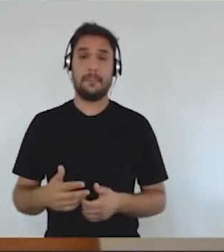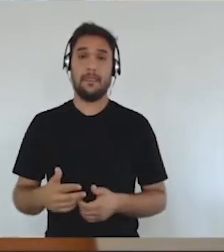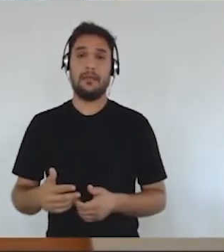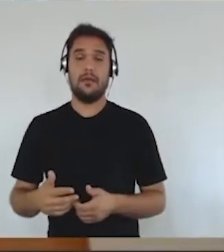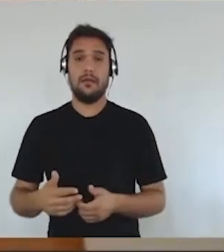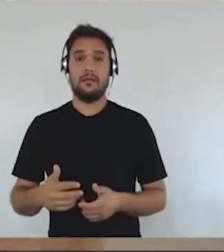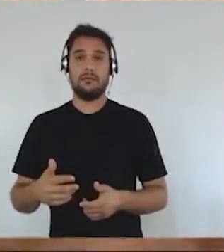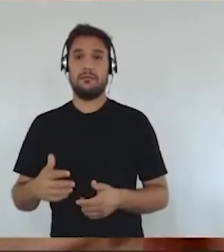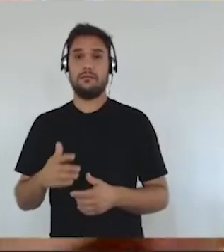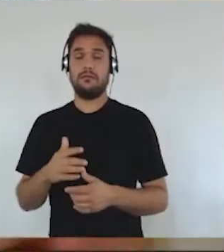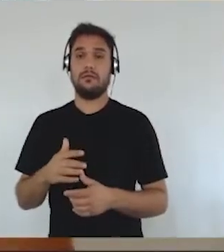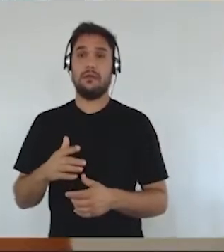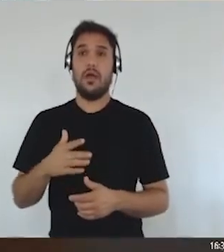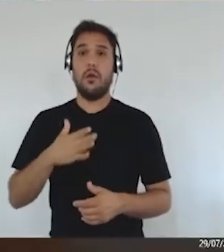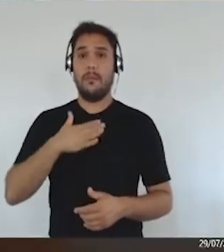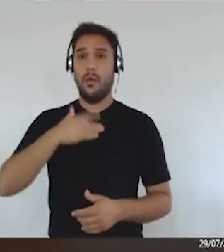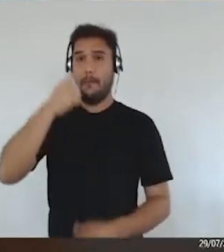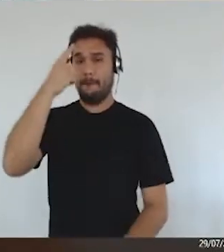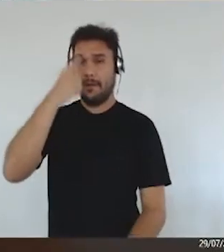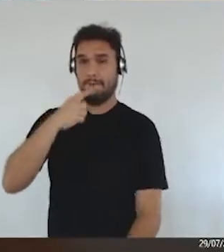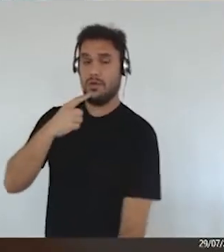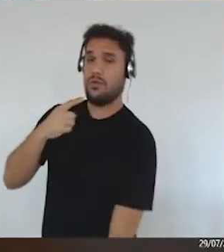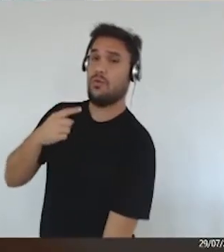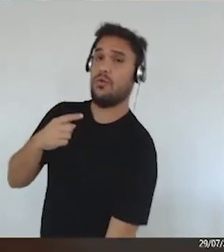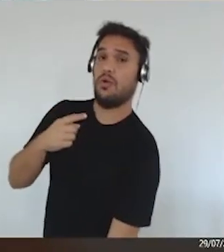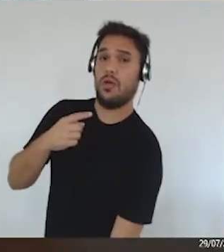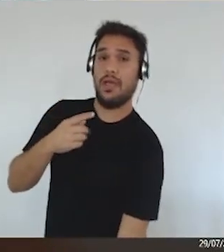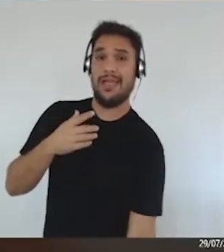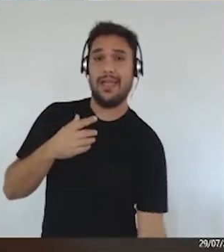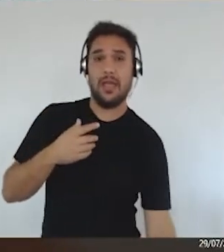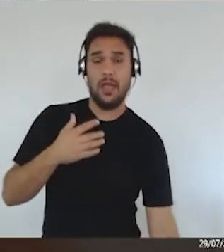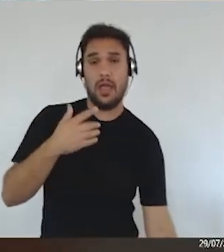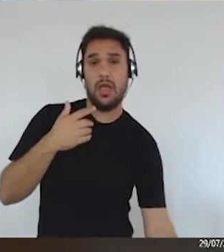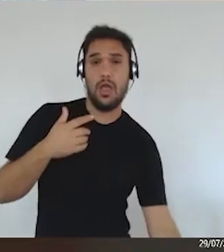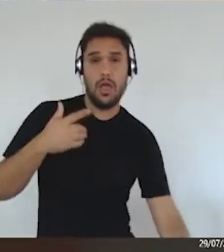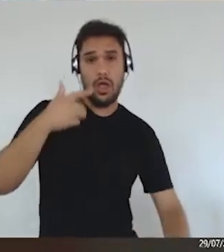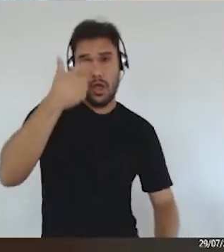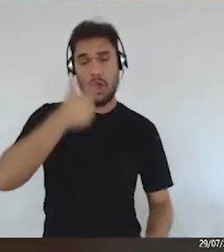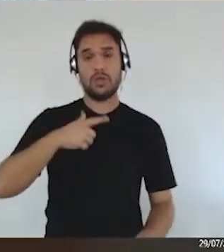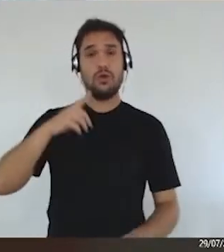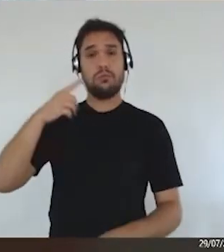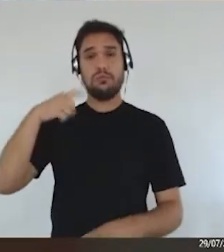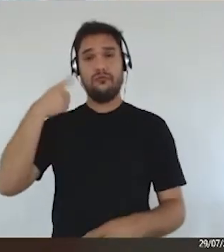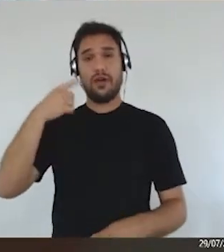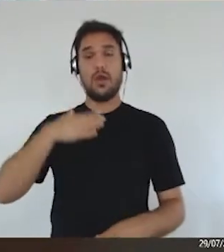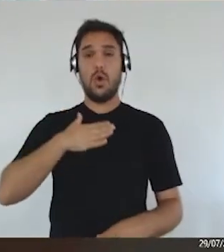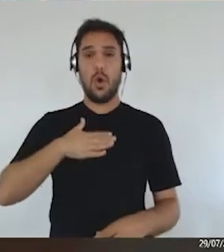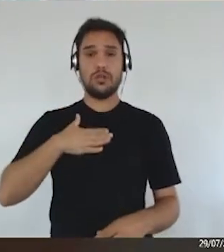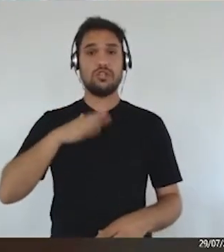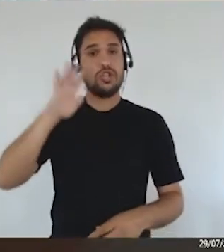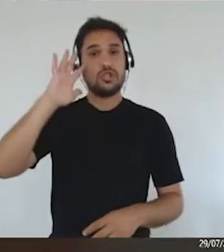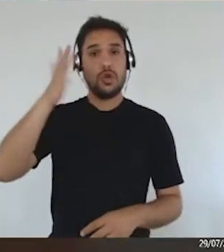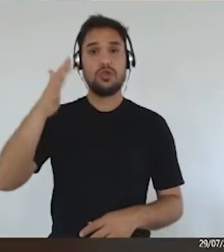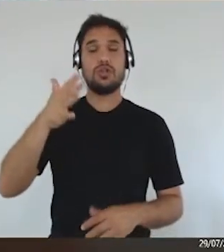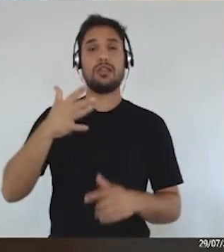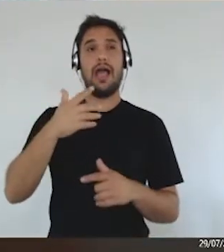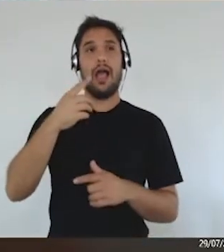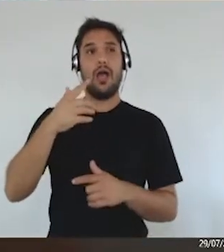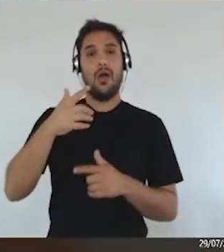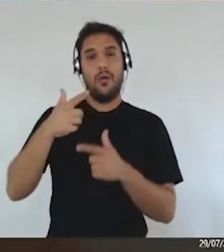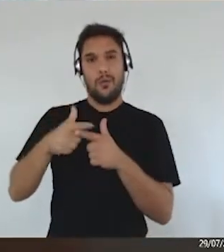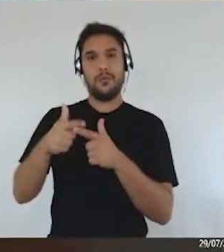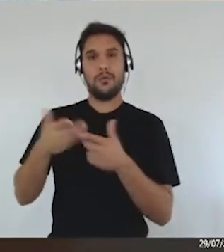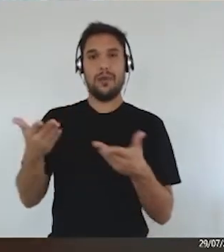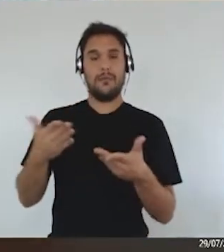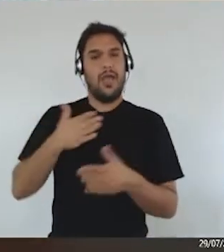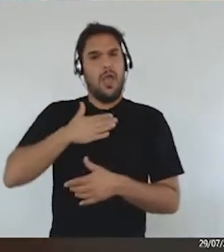advogada, a gente tem que ver o nosso perfil, eu sou uma advogada que eu normalmente gosto de solucionar o conflito do cliente.